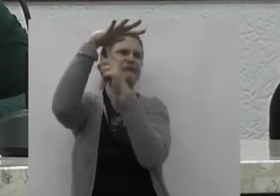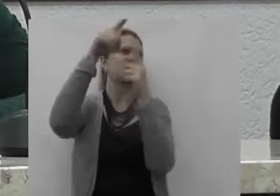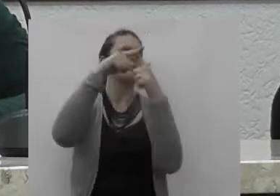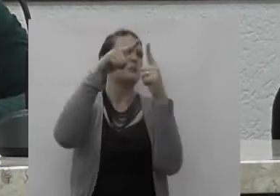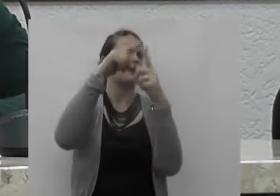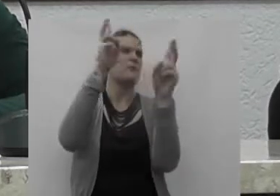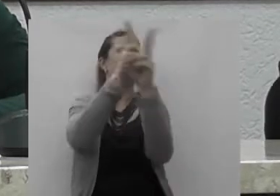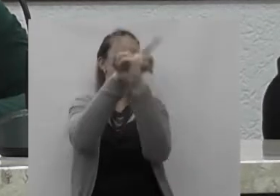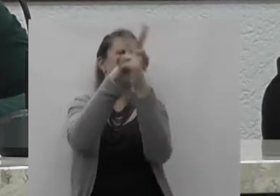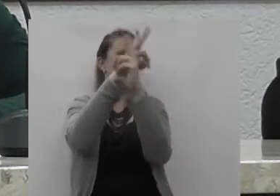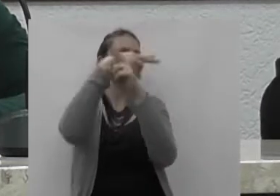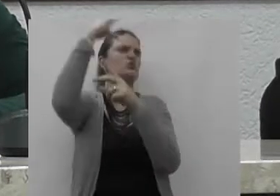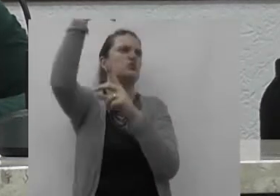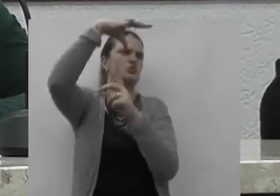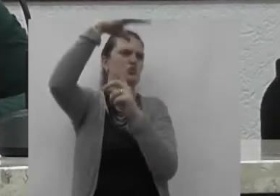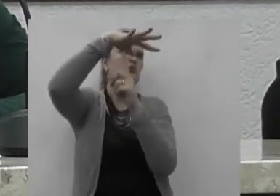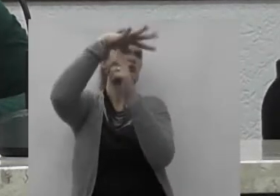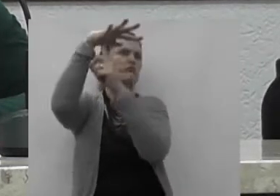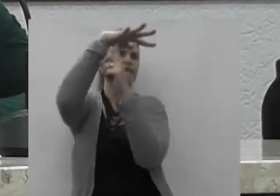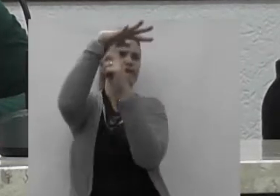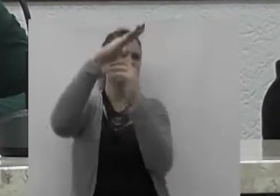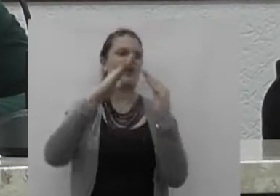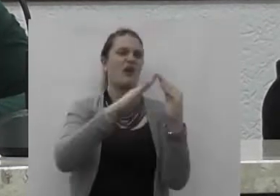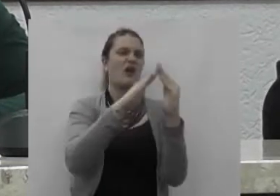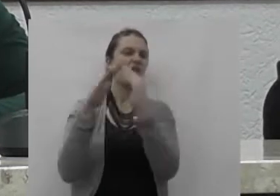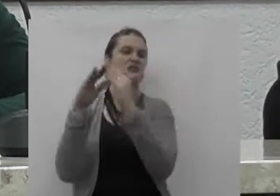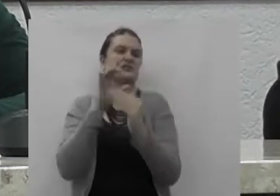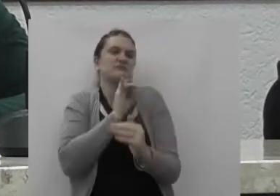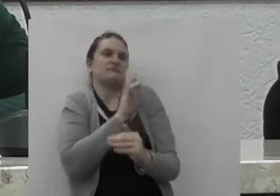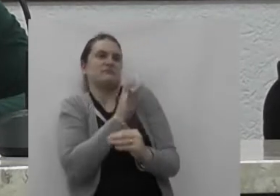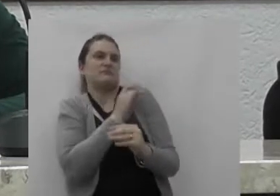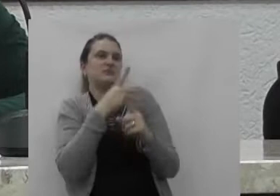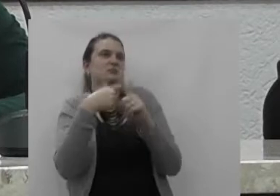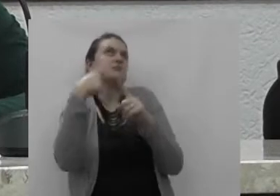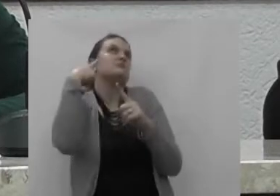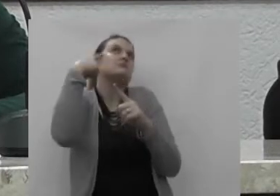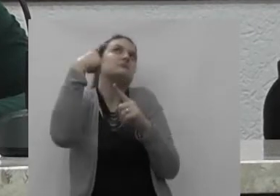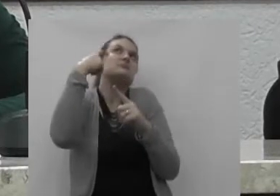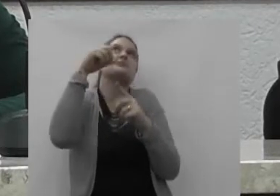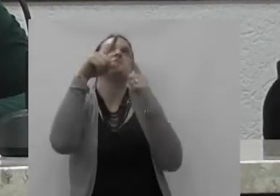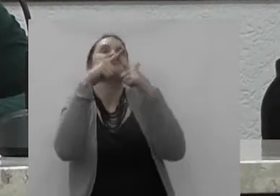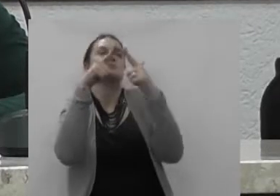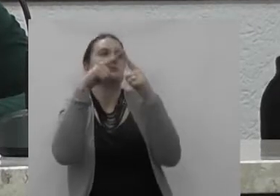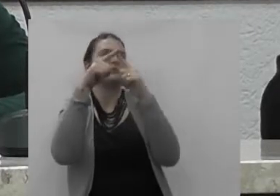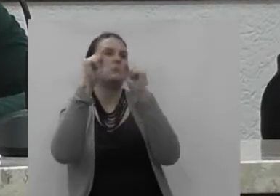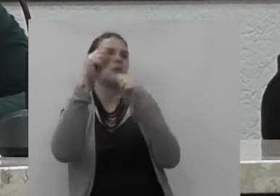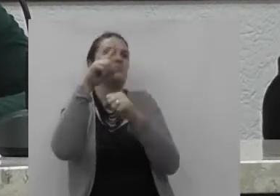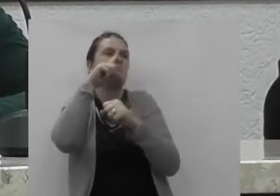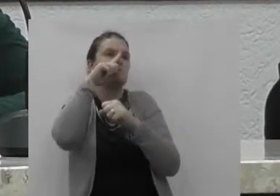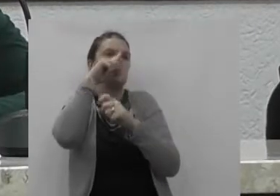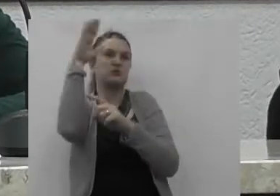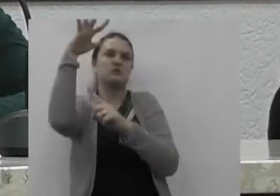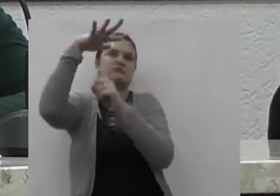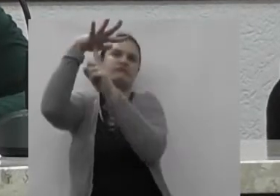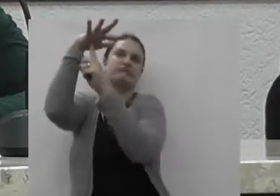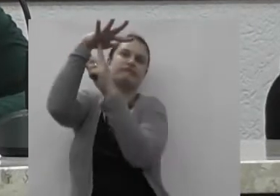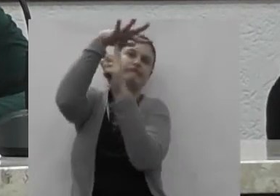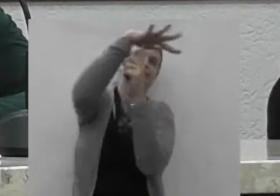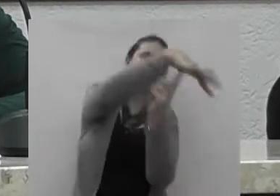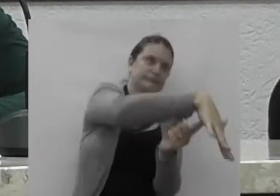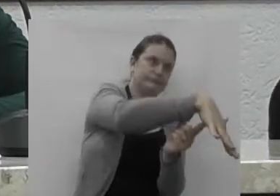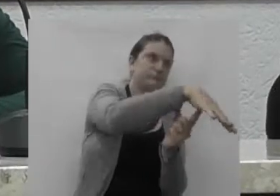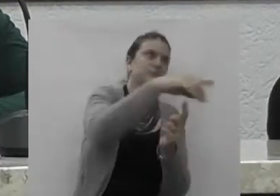árvores sobre vias e sobre a rede elétrica. Problemas esses que poderiam ser evitados com uma